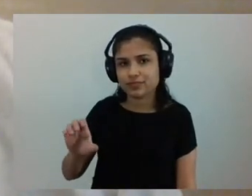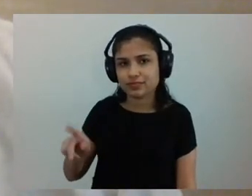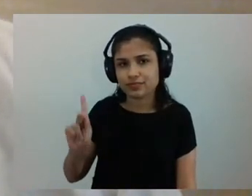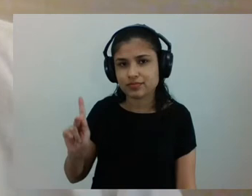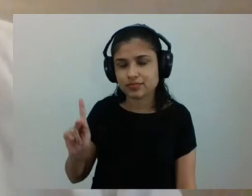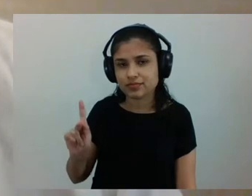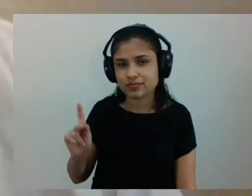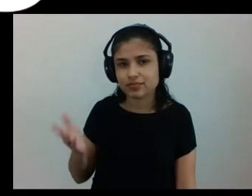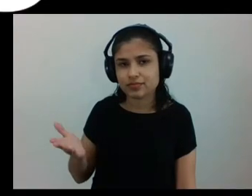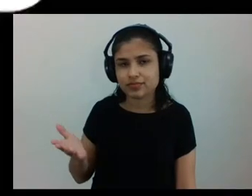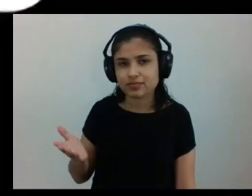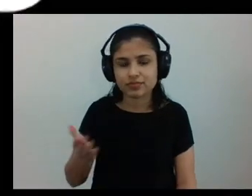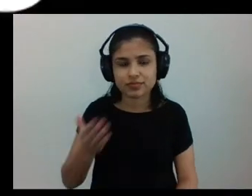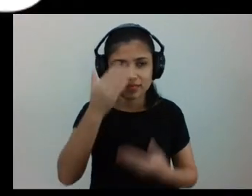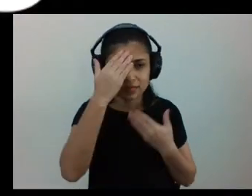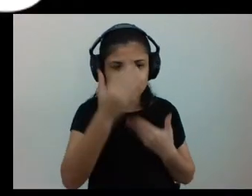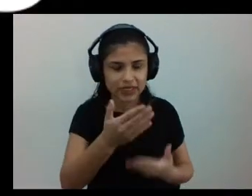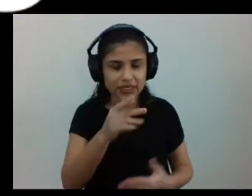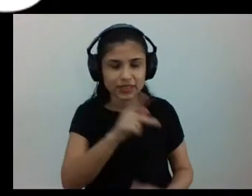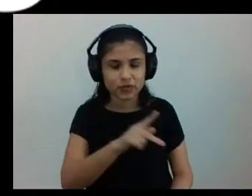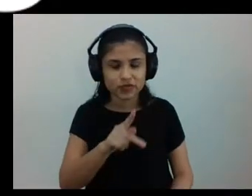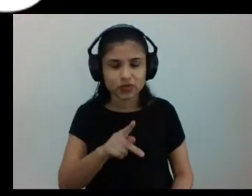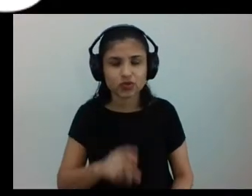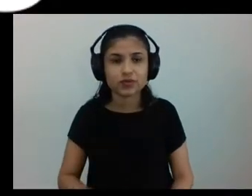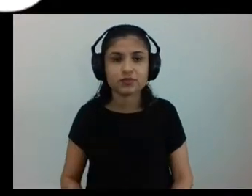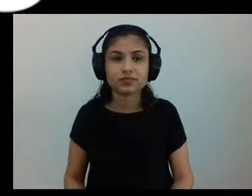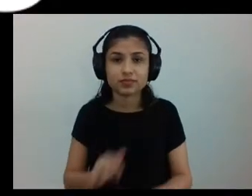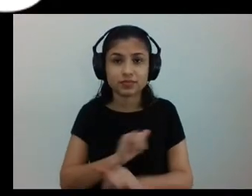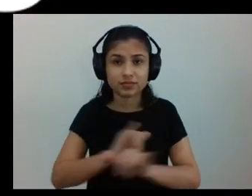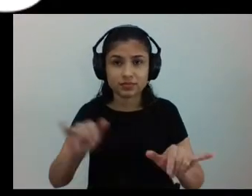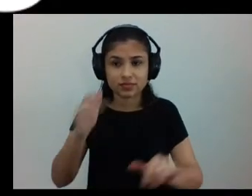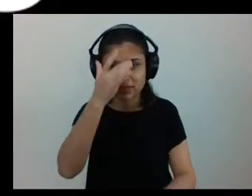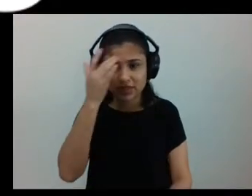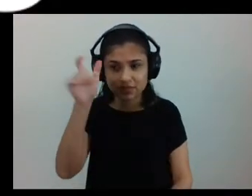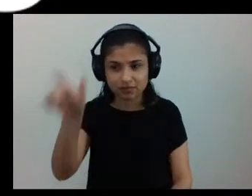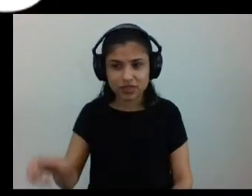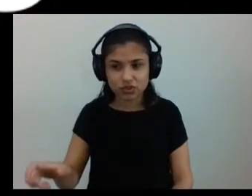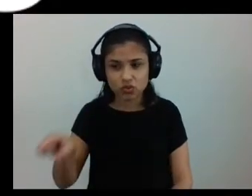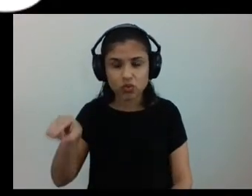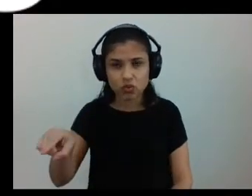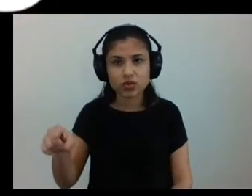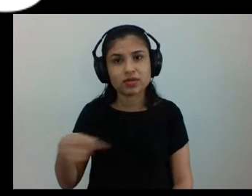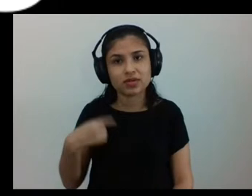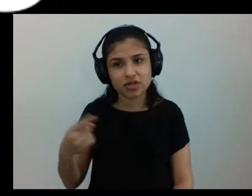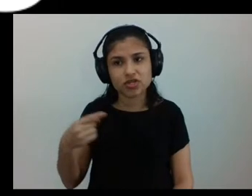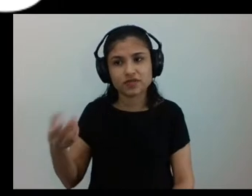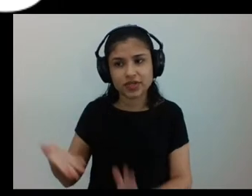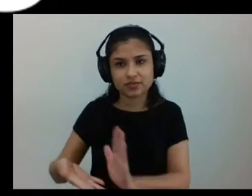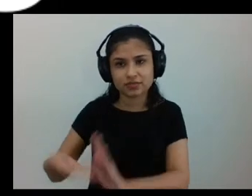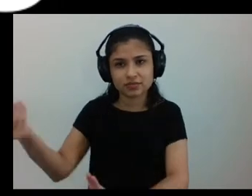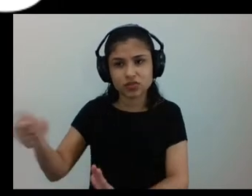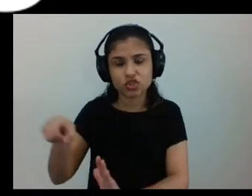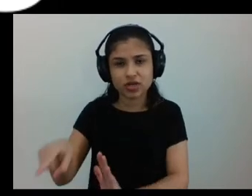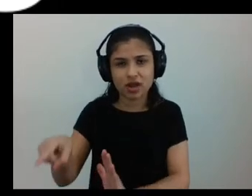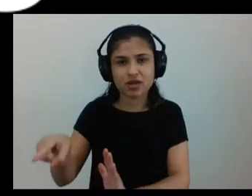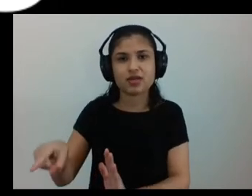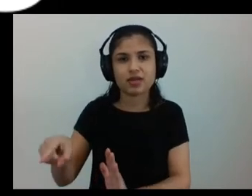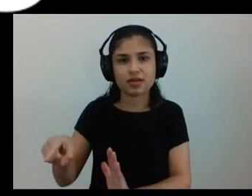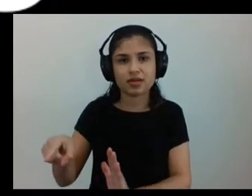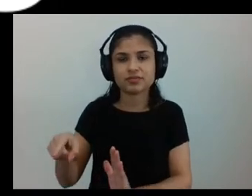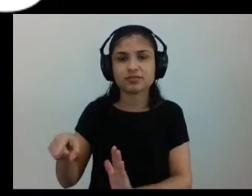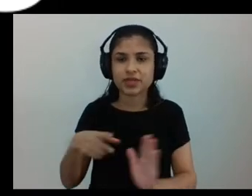Muito obrigado, professor Baione. Então, informando que a pessoa vai ser removida da sala neste momento, de acordo com